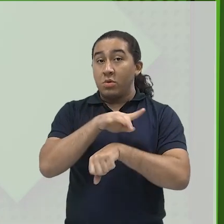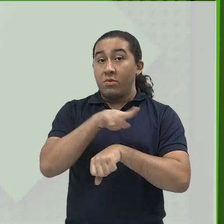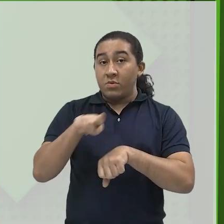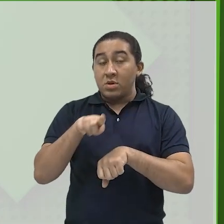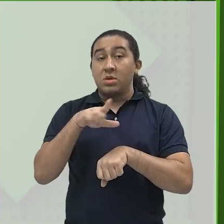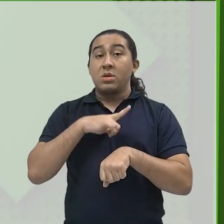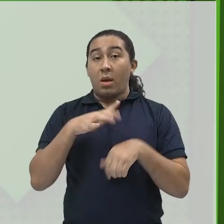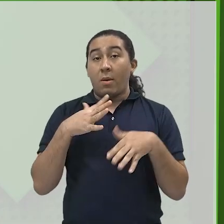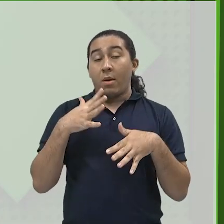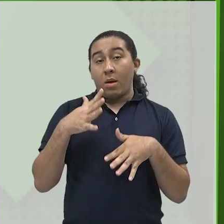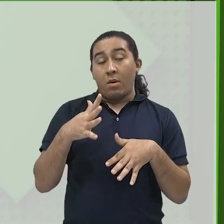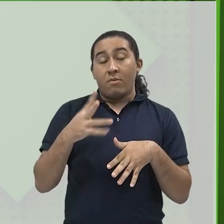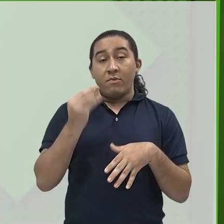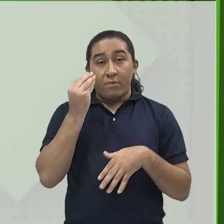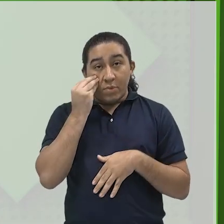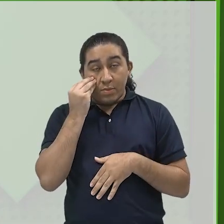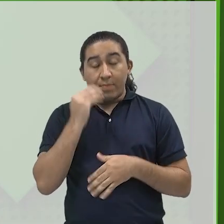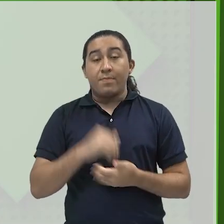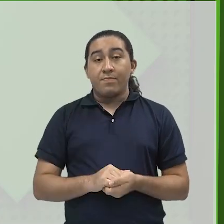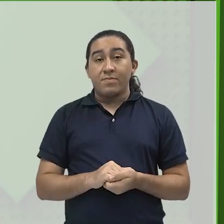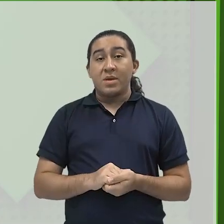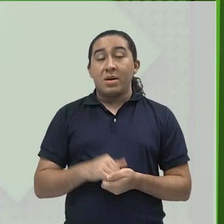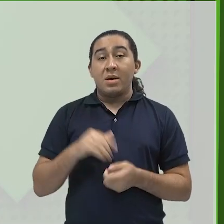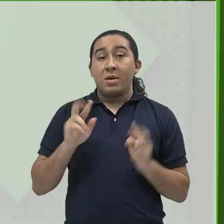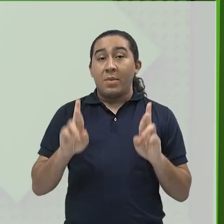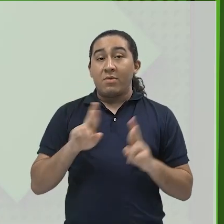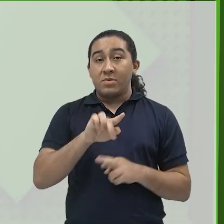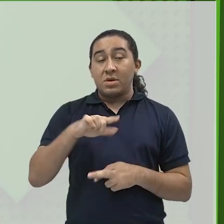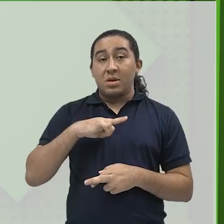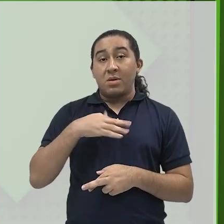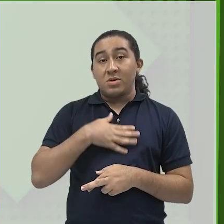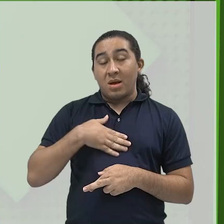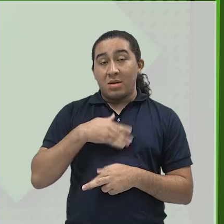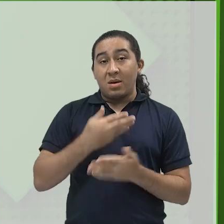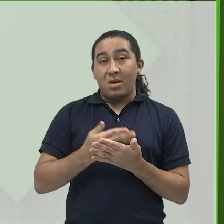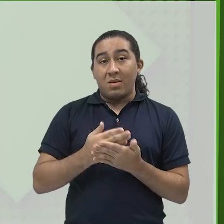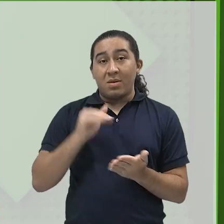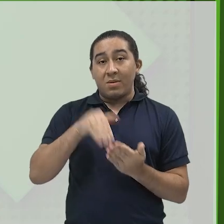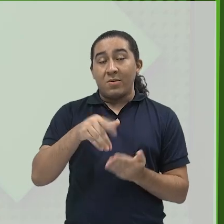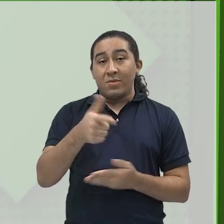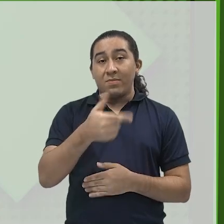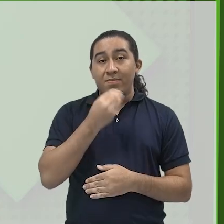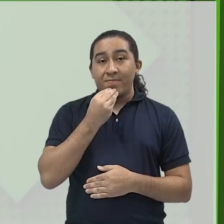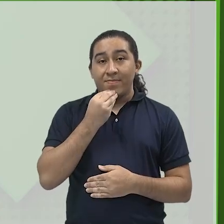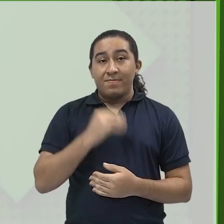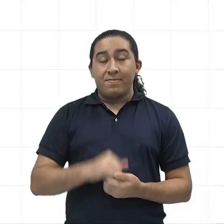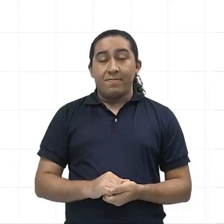está nos assistindo. Espero que você tenha gostado da nossa aula de ciências e até a próxima.